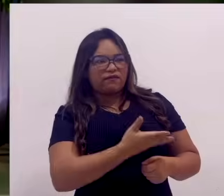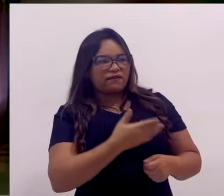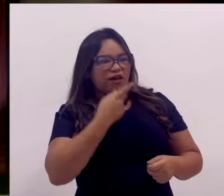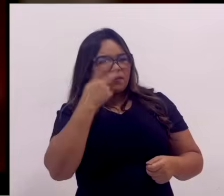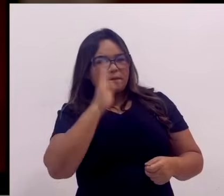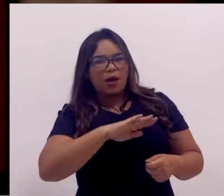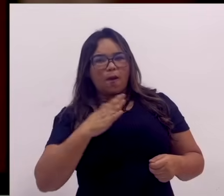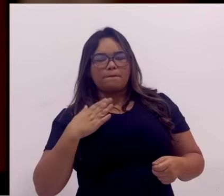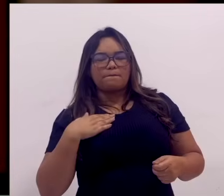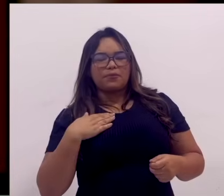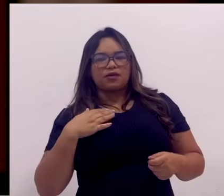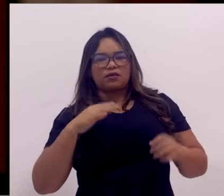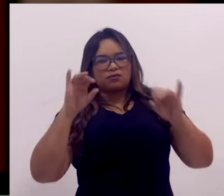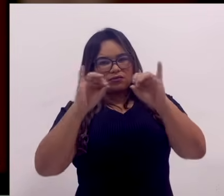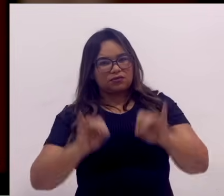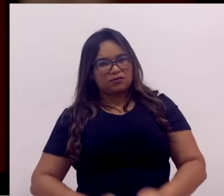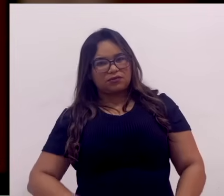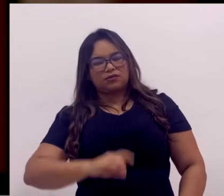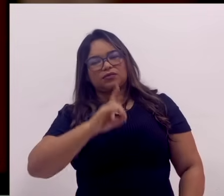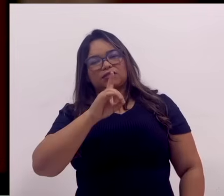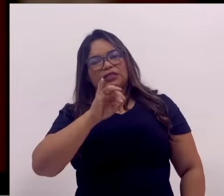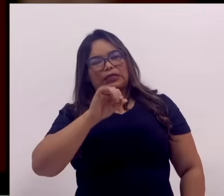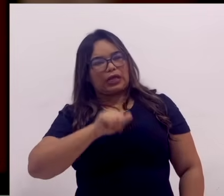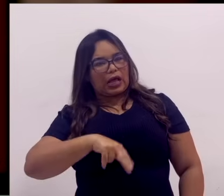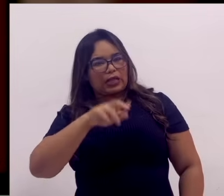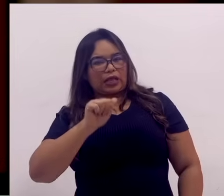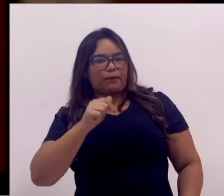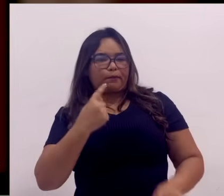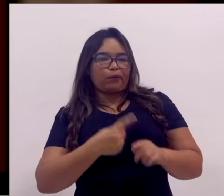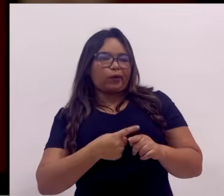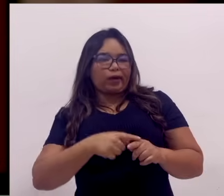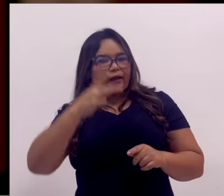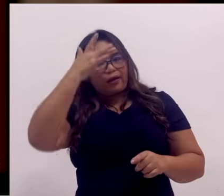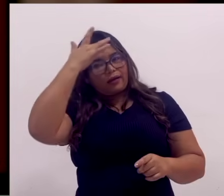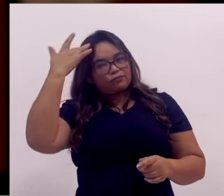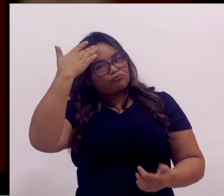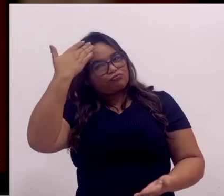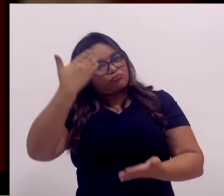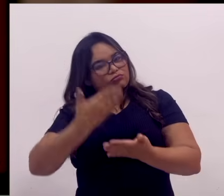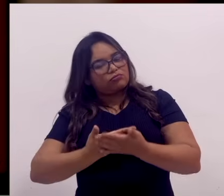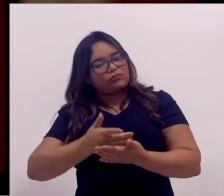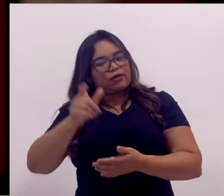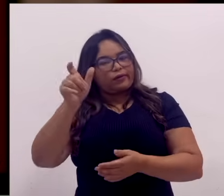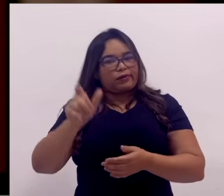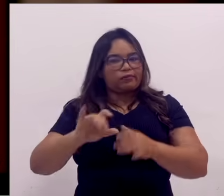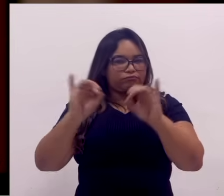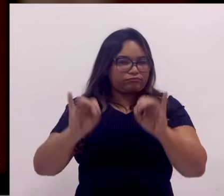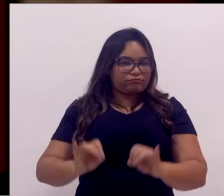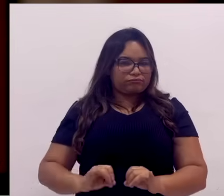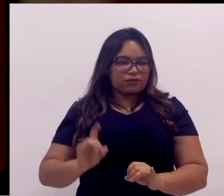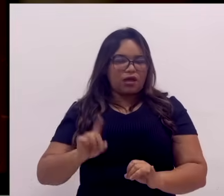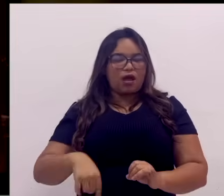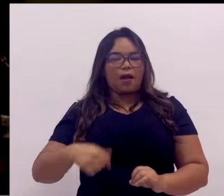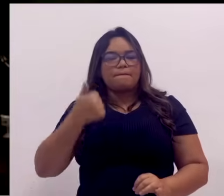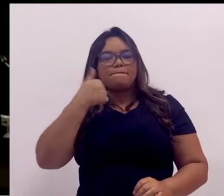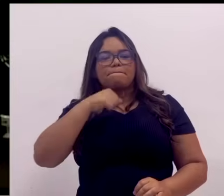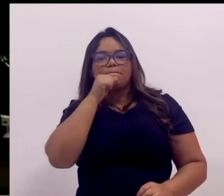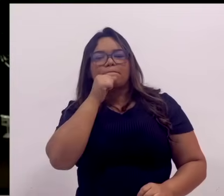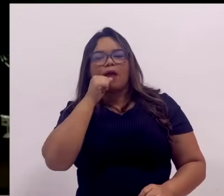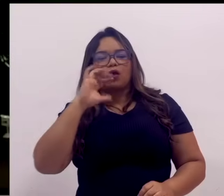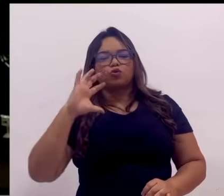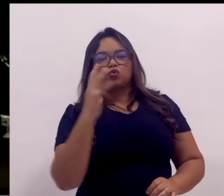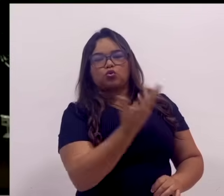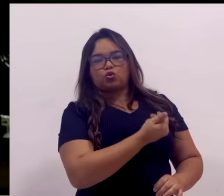justiça com as próprias mãos. Assim que ela era mãe dos deuses, e havia um templo de Diana que foi construído